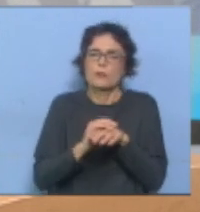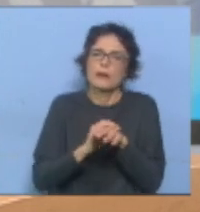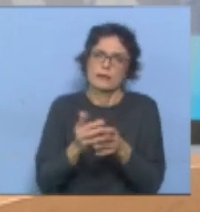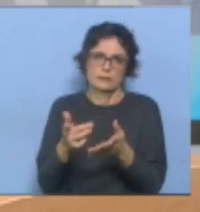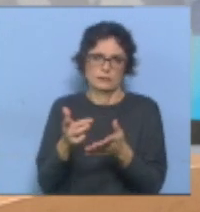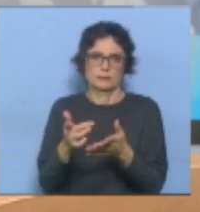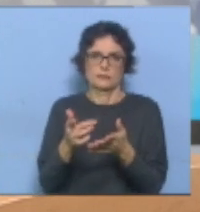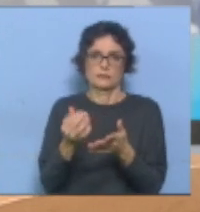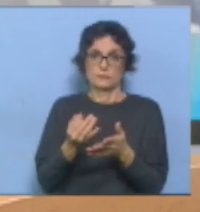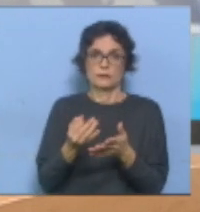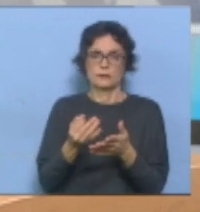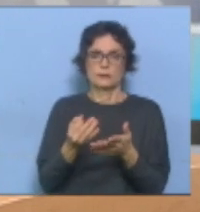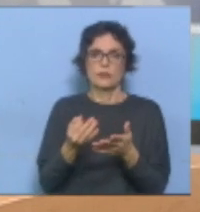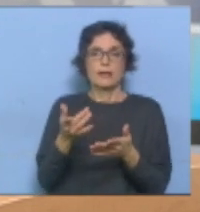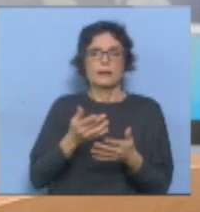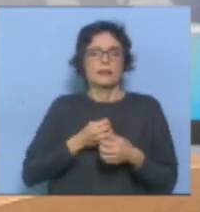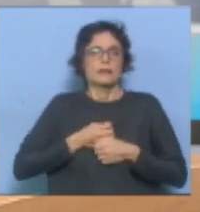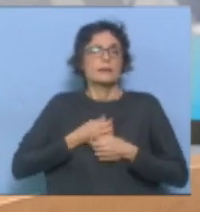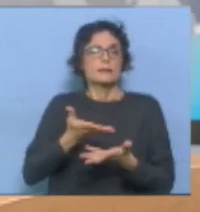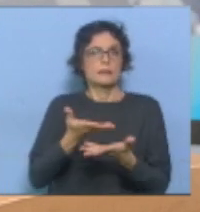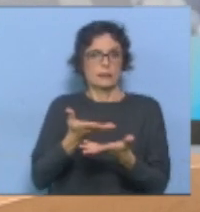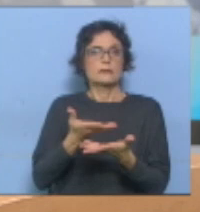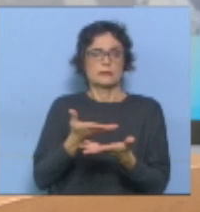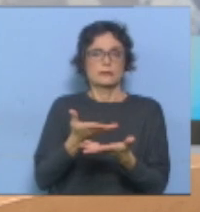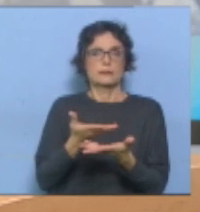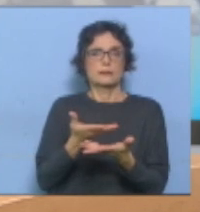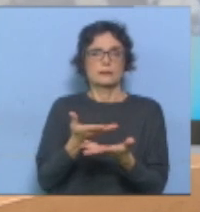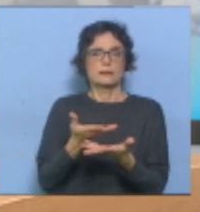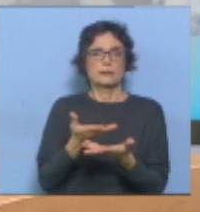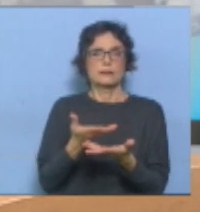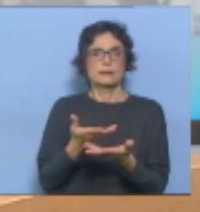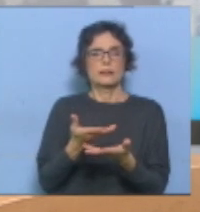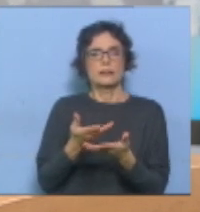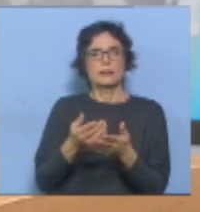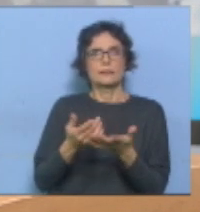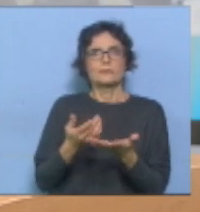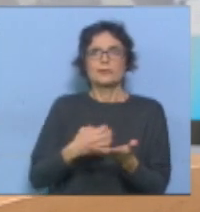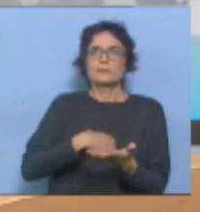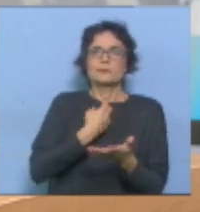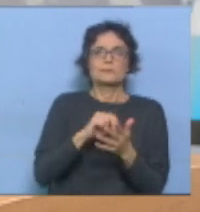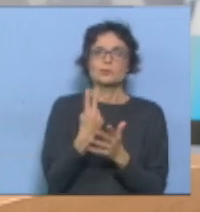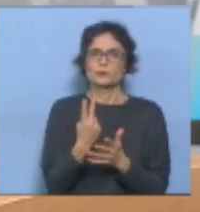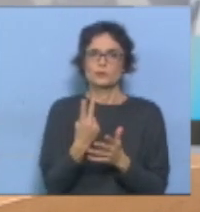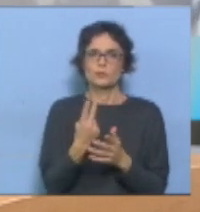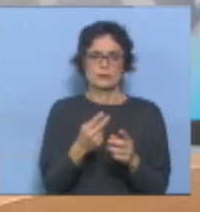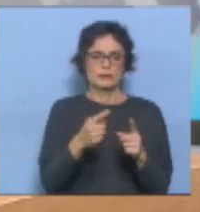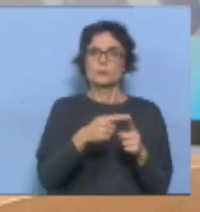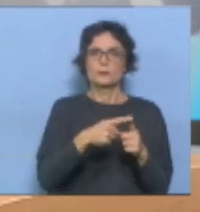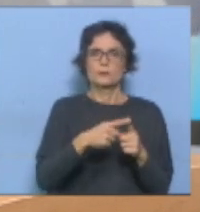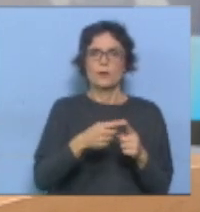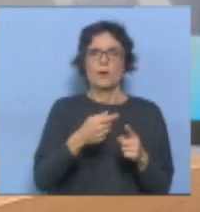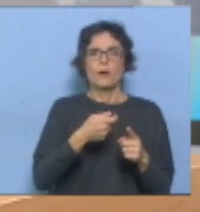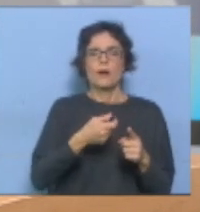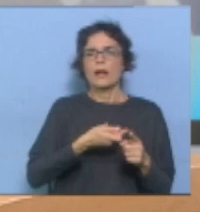muito... ele transmite, muitas vezes falamos sobre isso, os 2 sentimentos, a paz